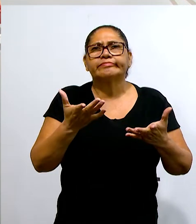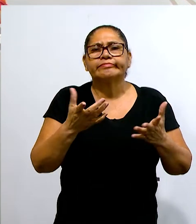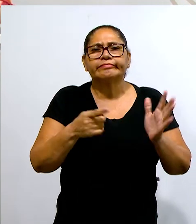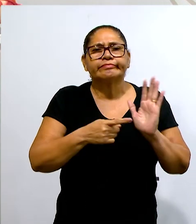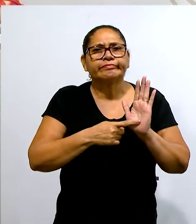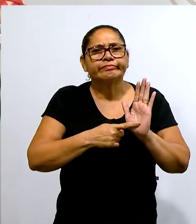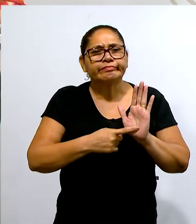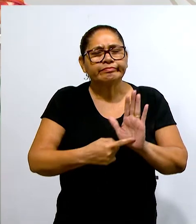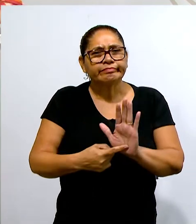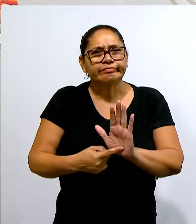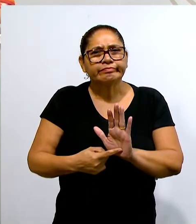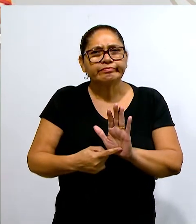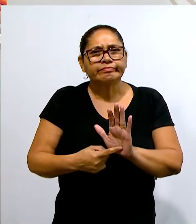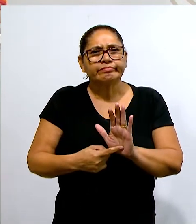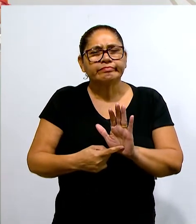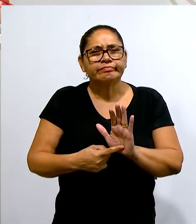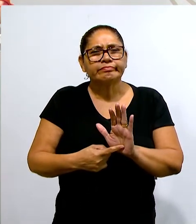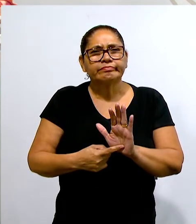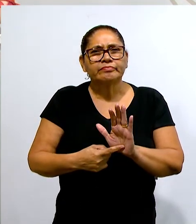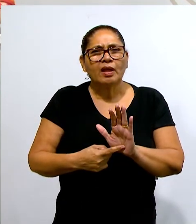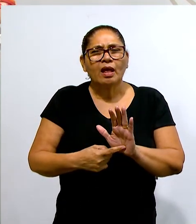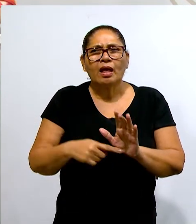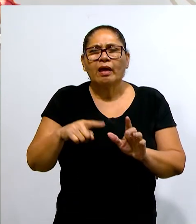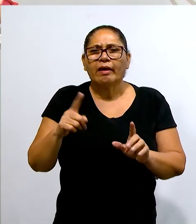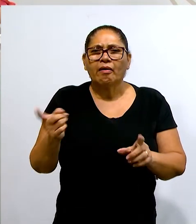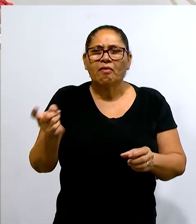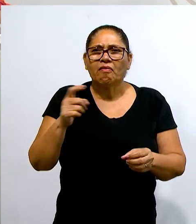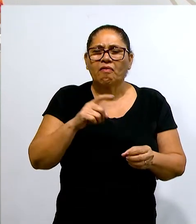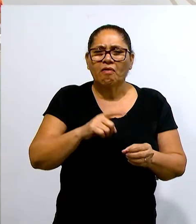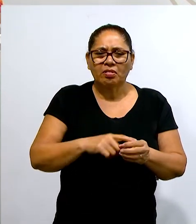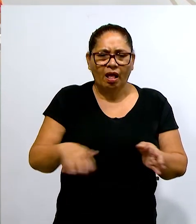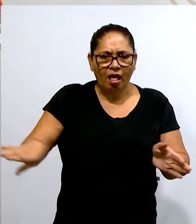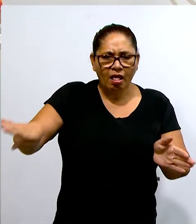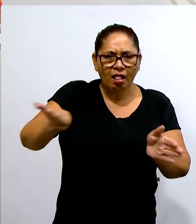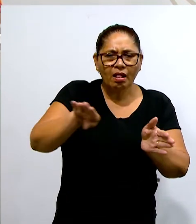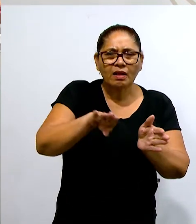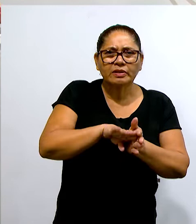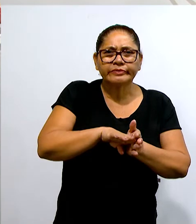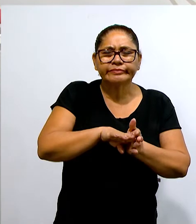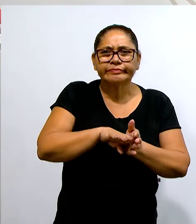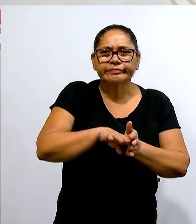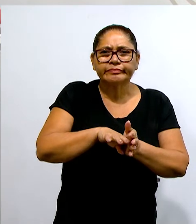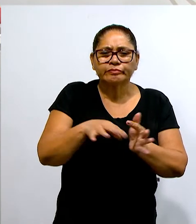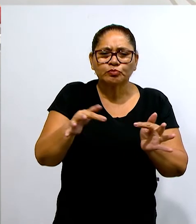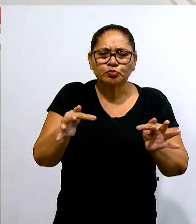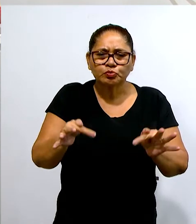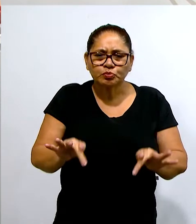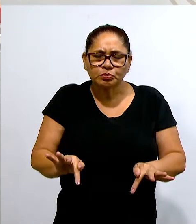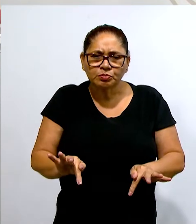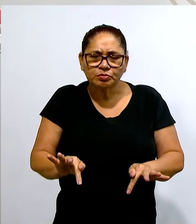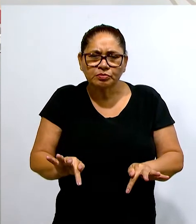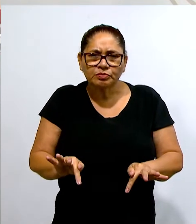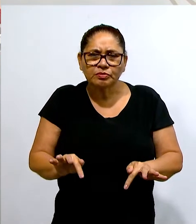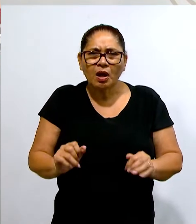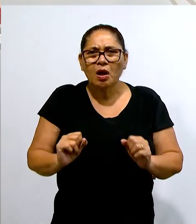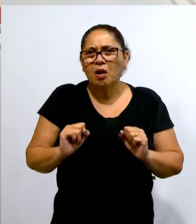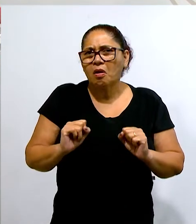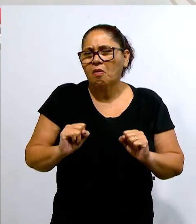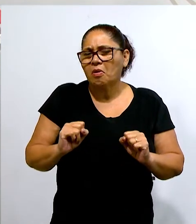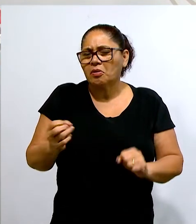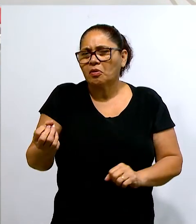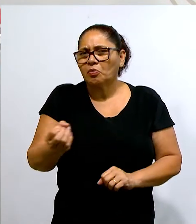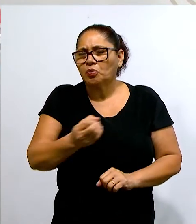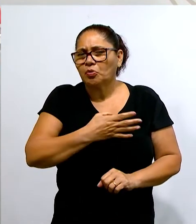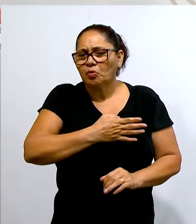que a avaliação é um voltar para o ponto, é uma chegada num ponto final? Ou pode ser um novo ponto